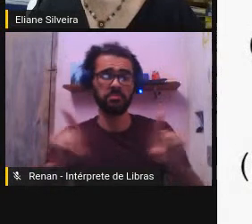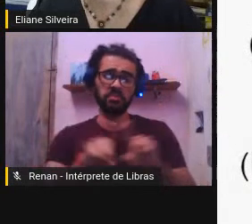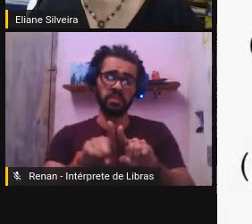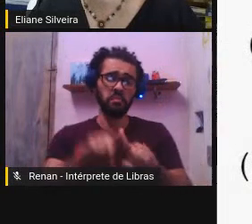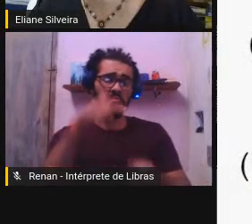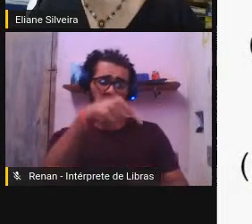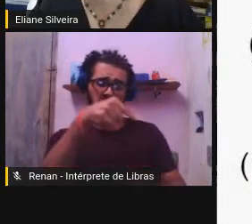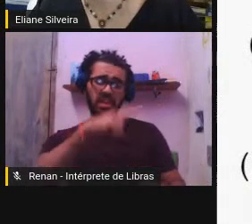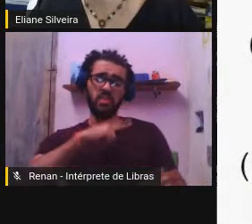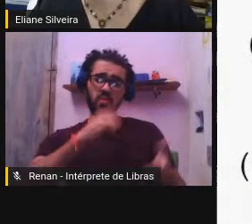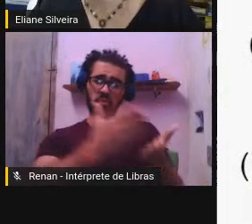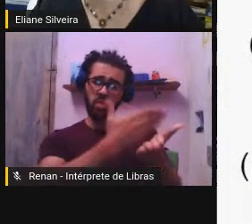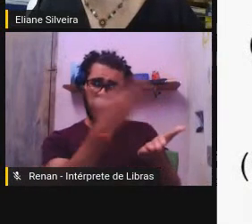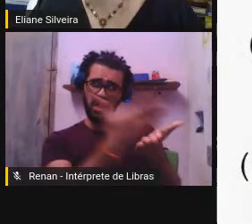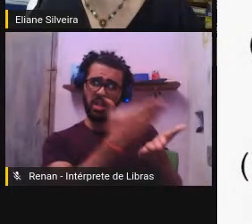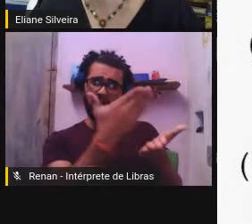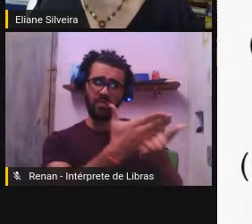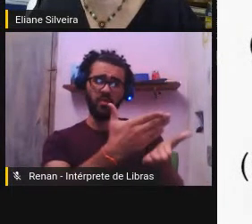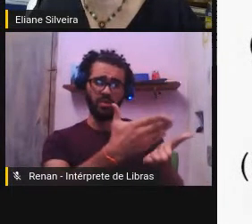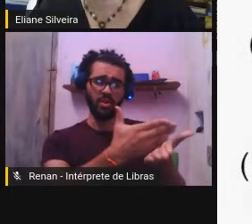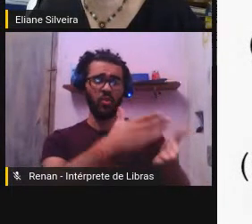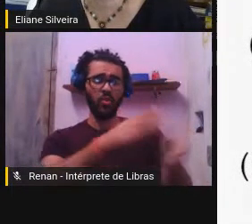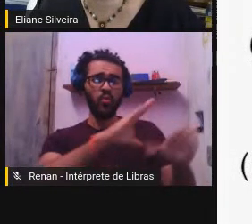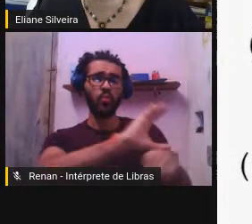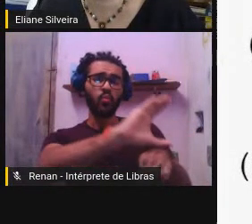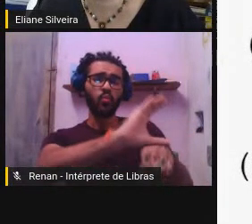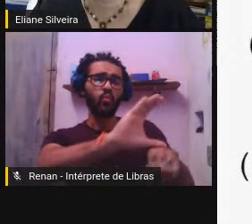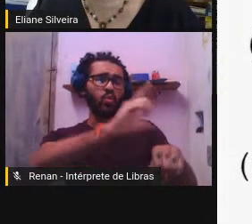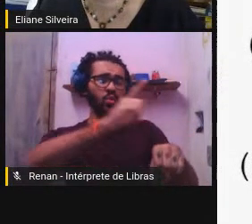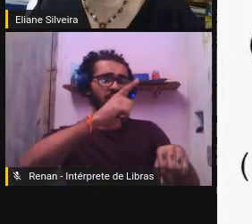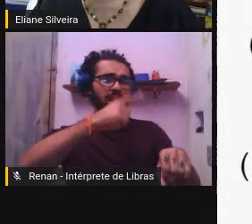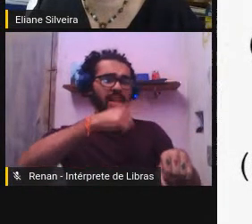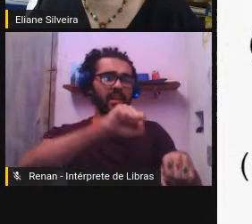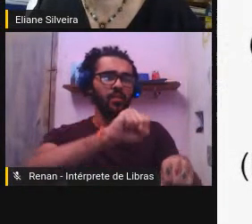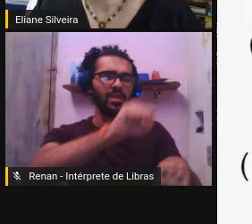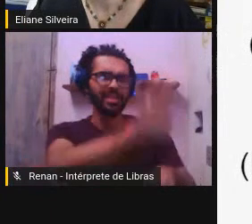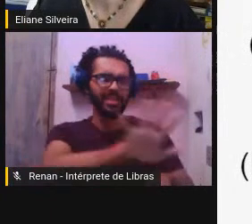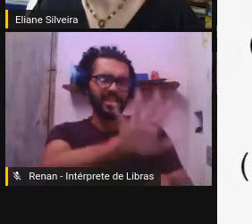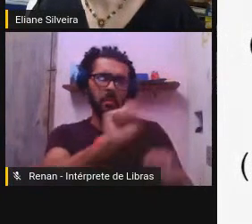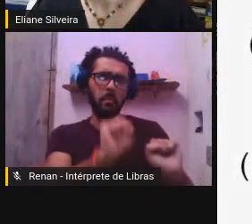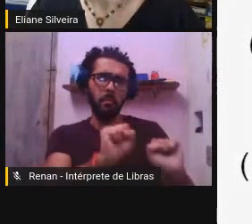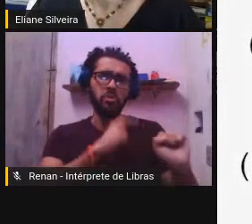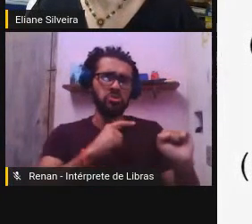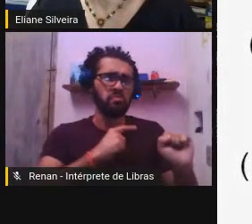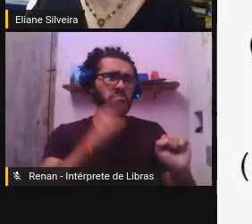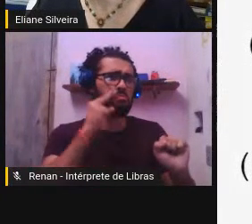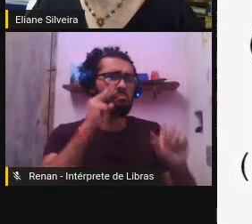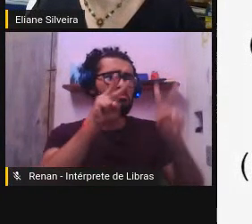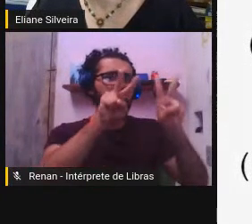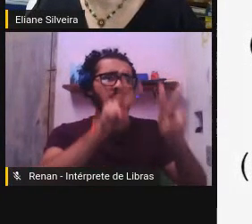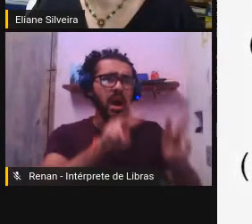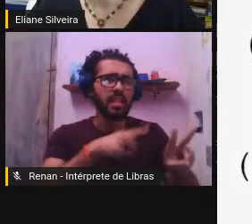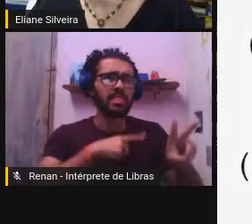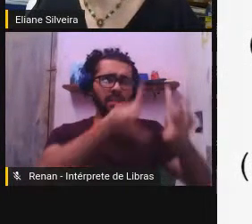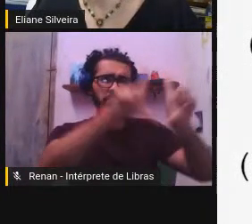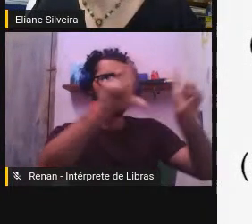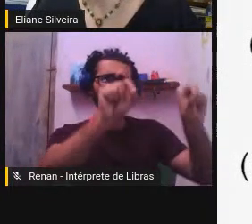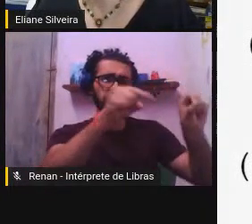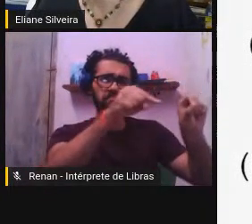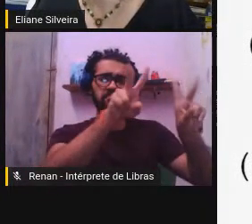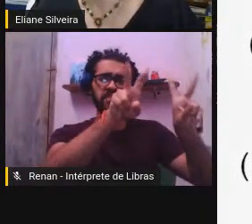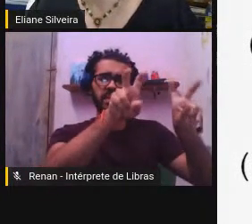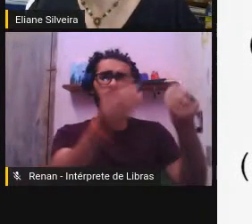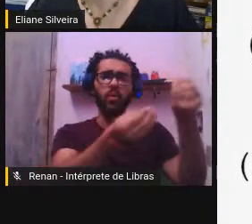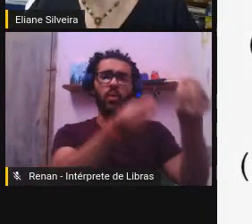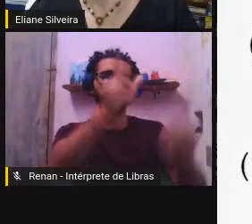passagens em que ele fala a respeito do linguista propriamente dito. Bom, justamente por isso, por